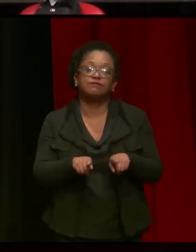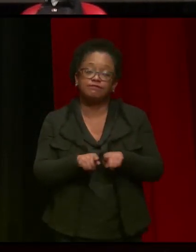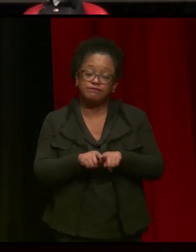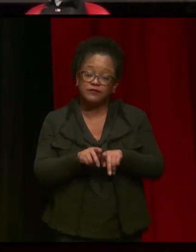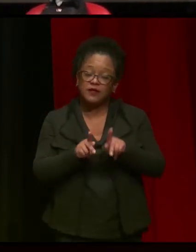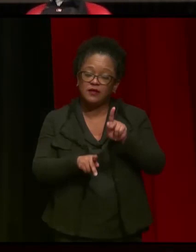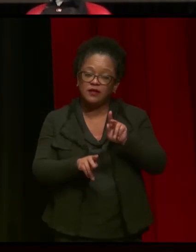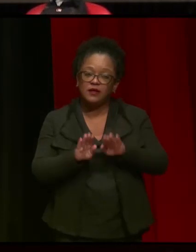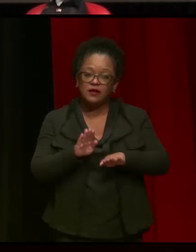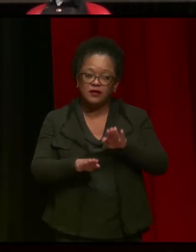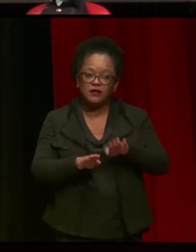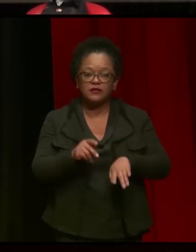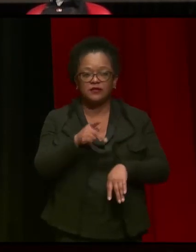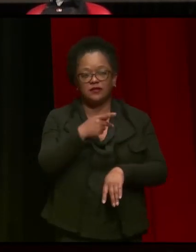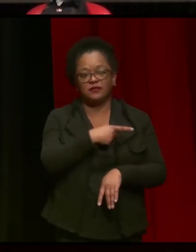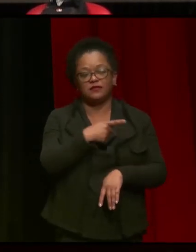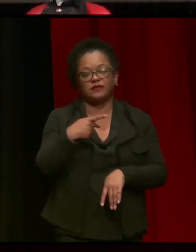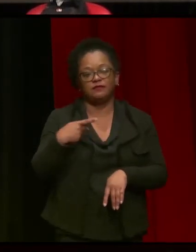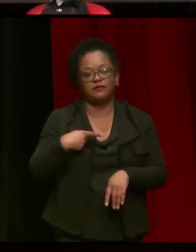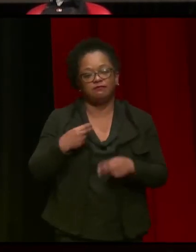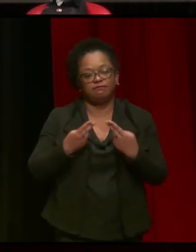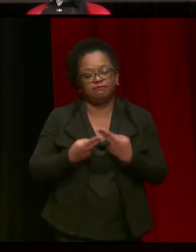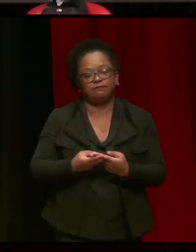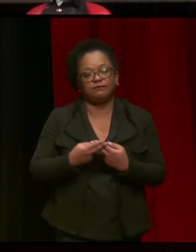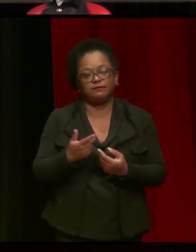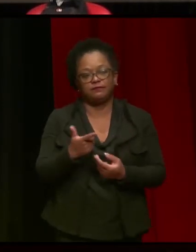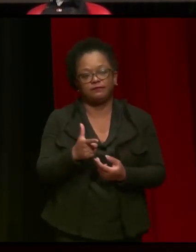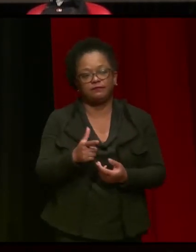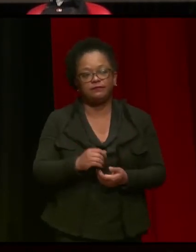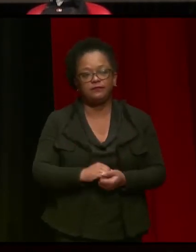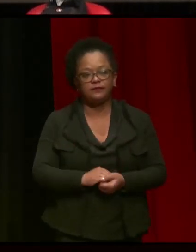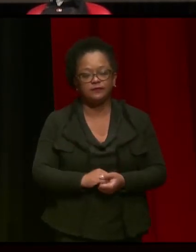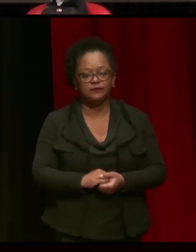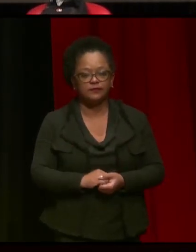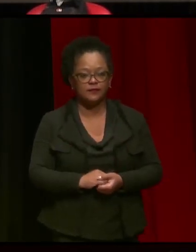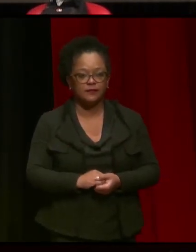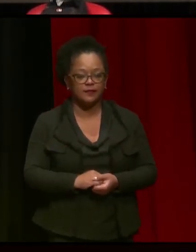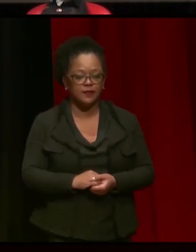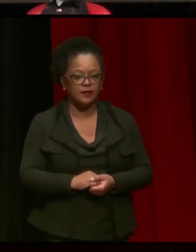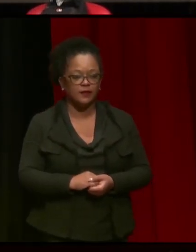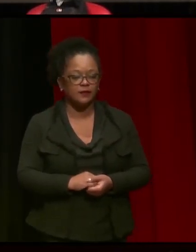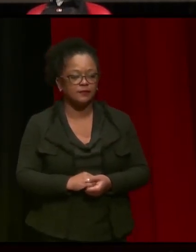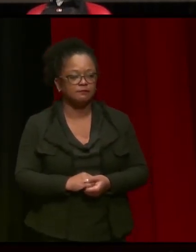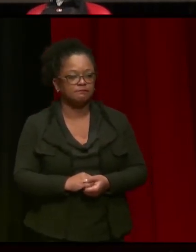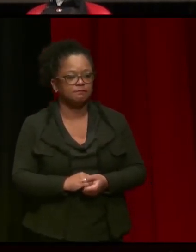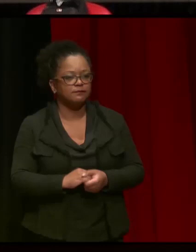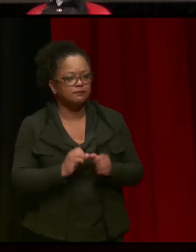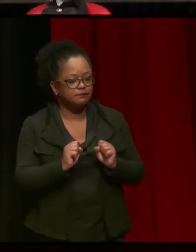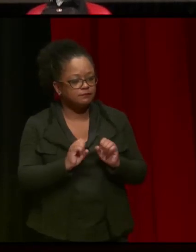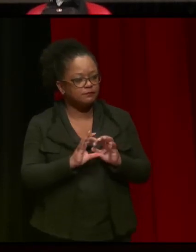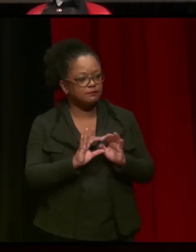né? Então a gente tem que ter esse tato com as pessoas. Fala.